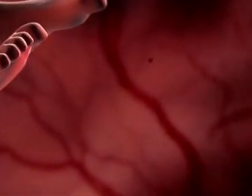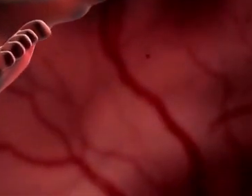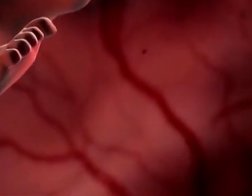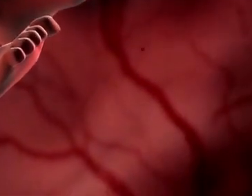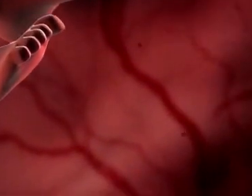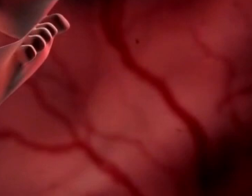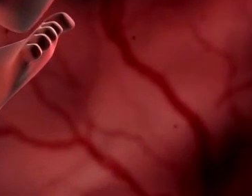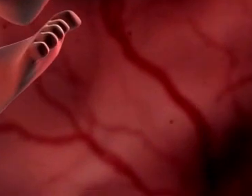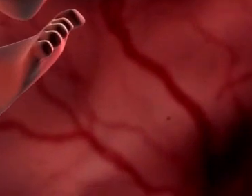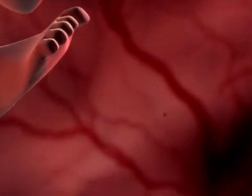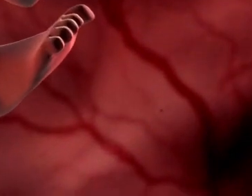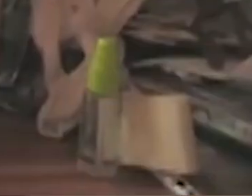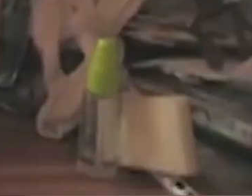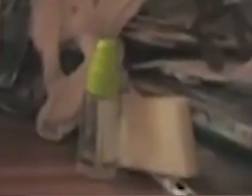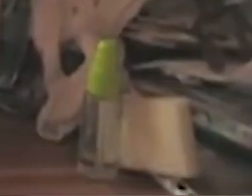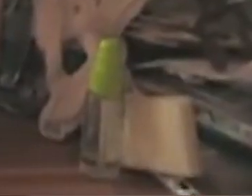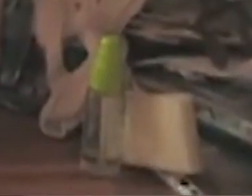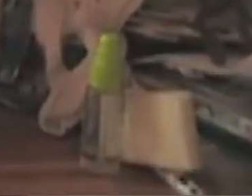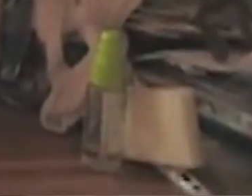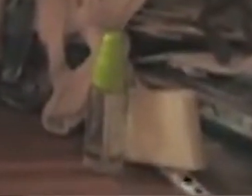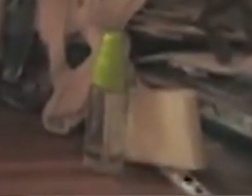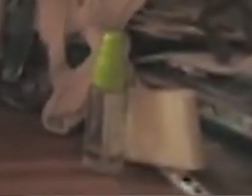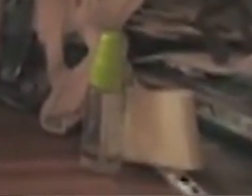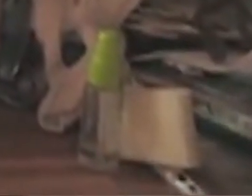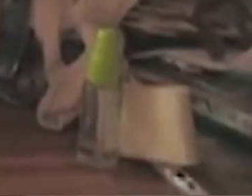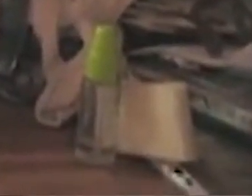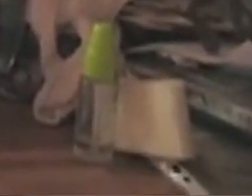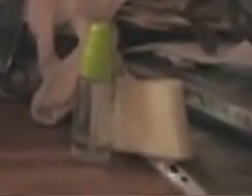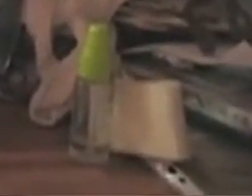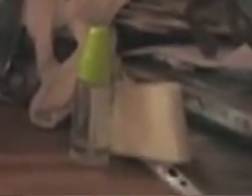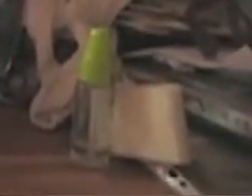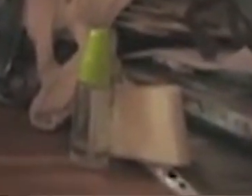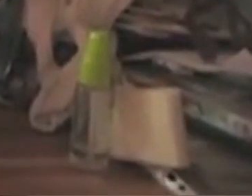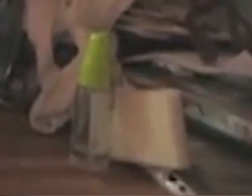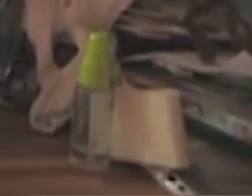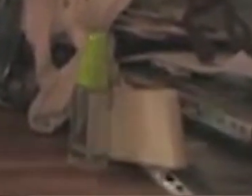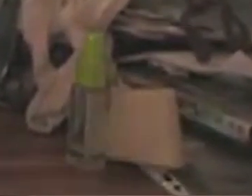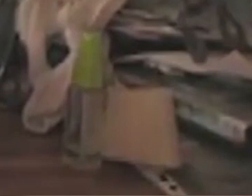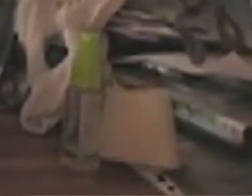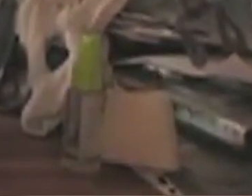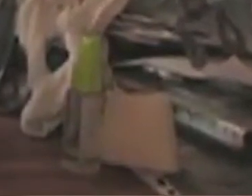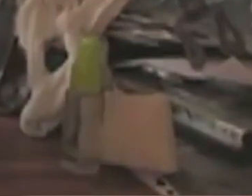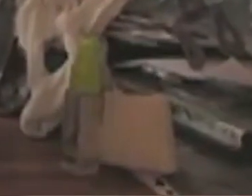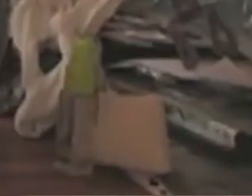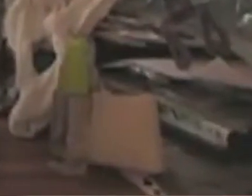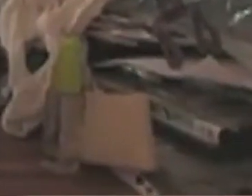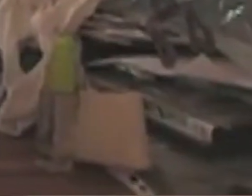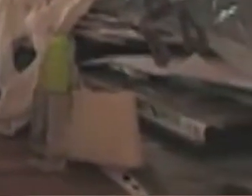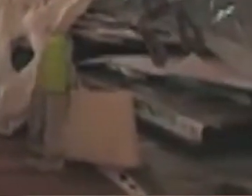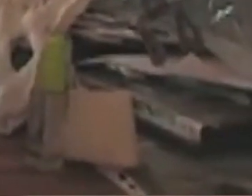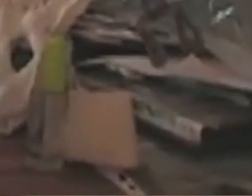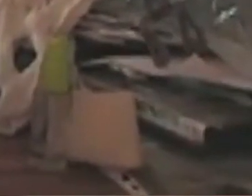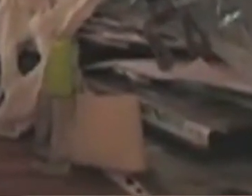distúrbios metabólicos hormonais. Geralmente, a produção do hormônio do crescimento ou a resistência do organismo a este